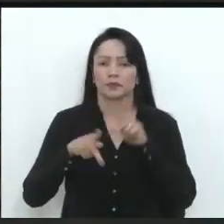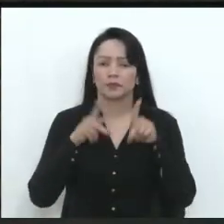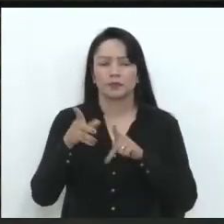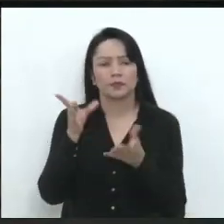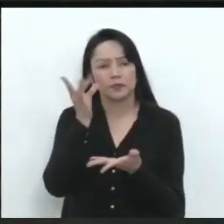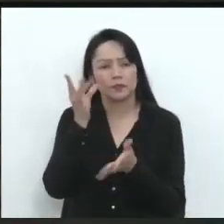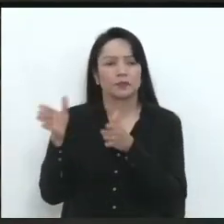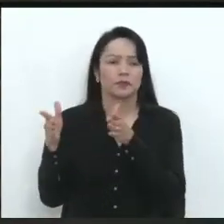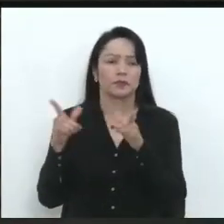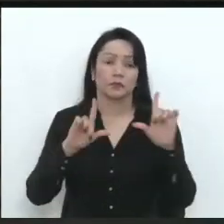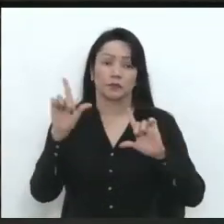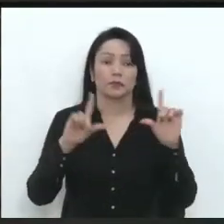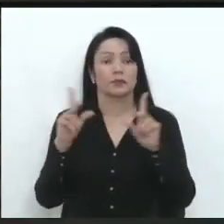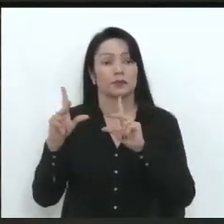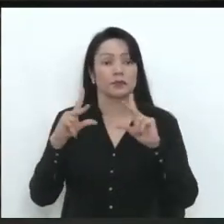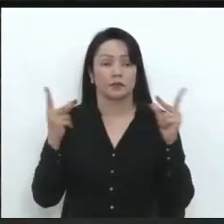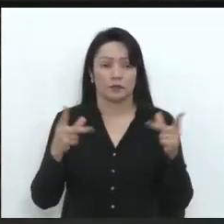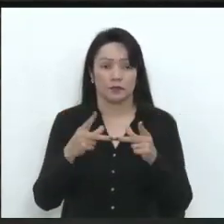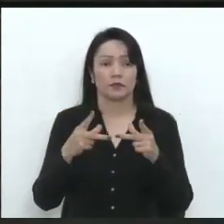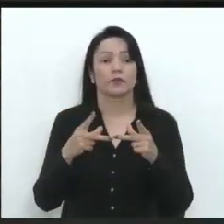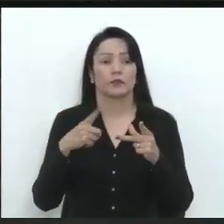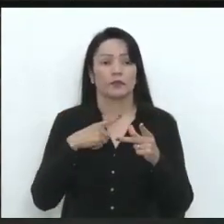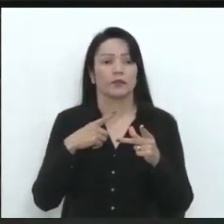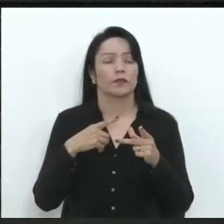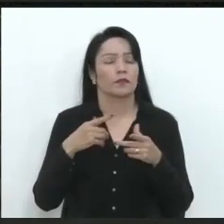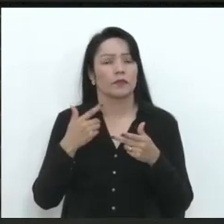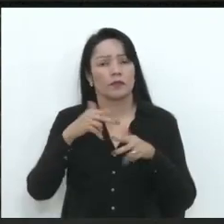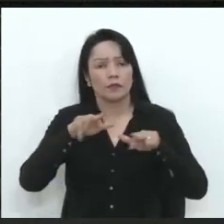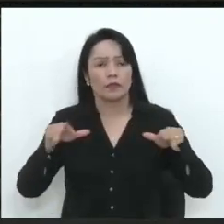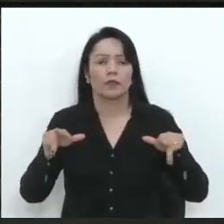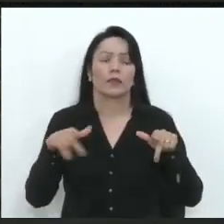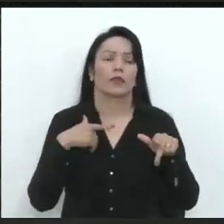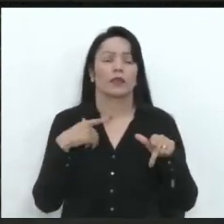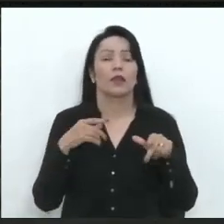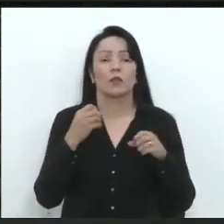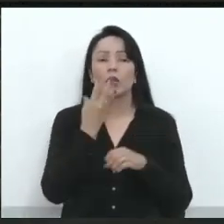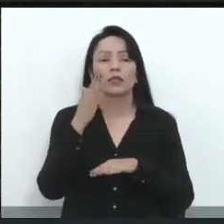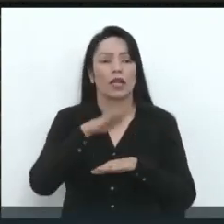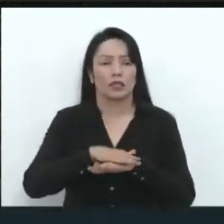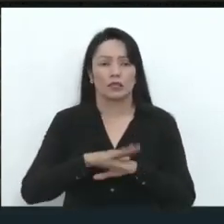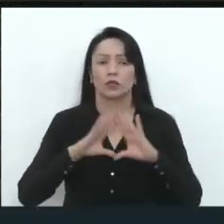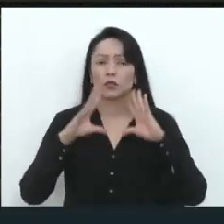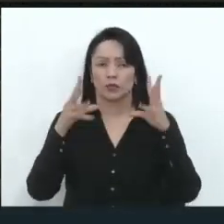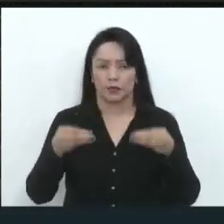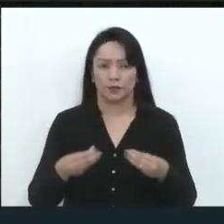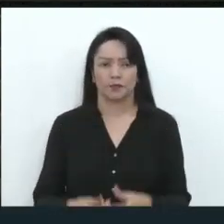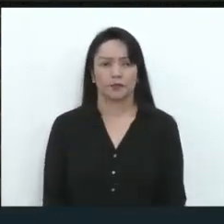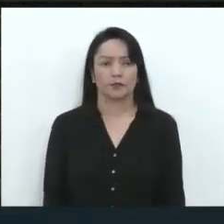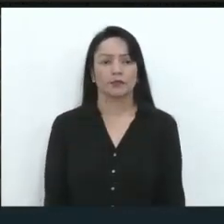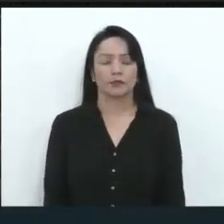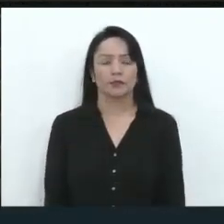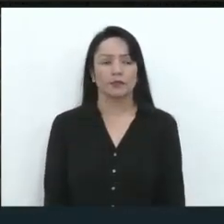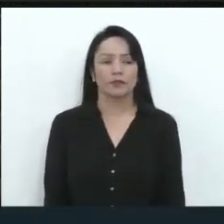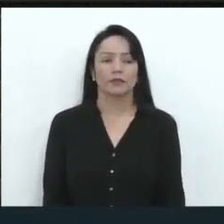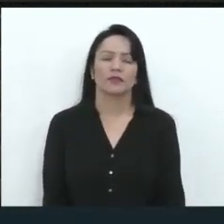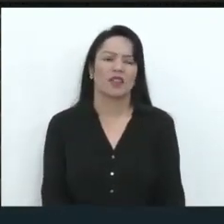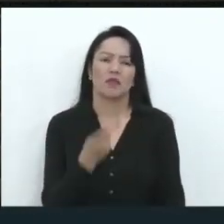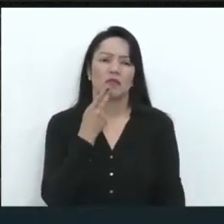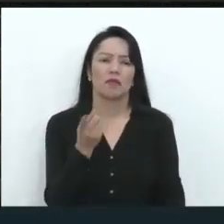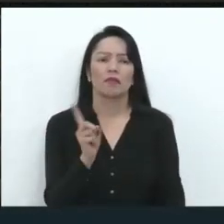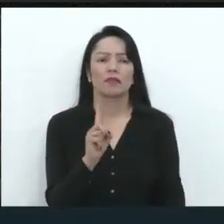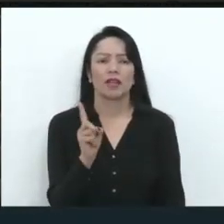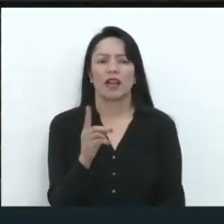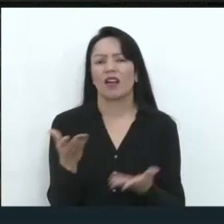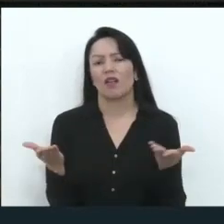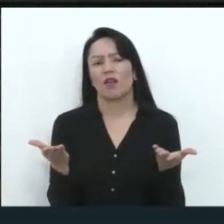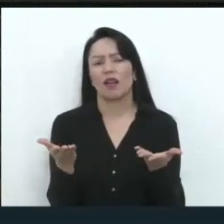assiste pela TV Câmara, demais meios de comunicação, uma boa tarde a todos. Eu não iria falar nesse